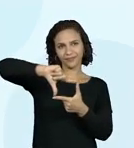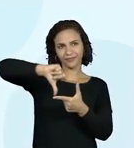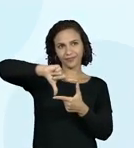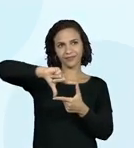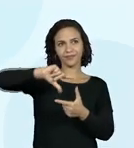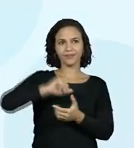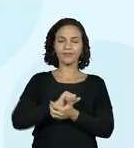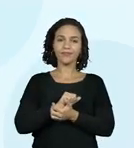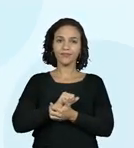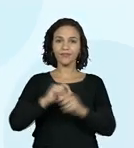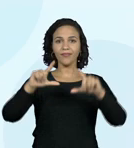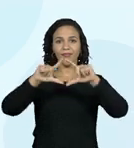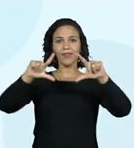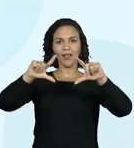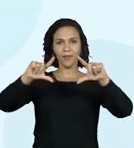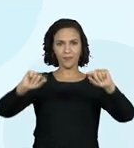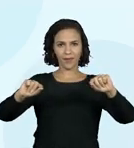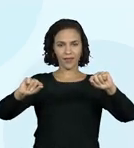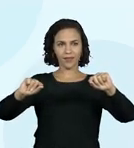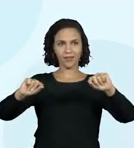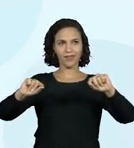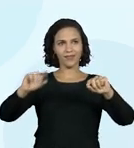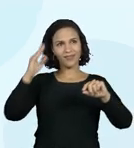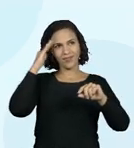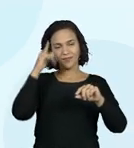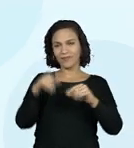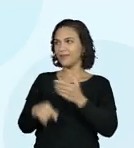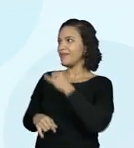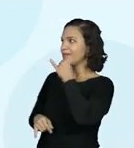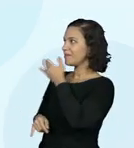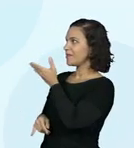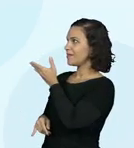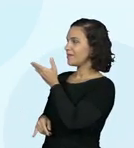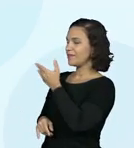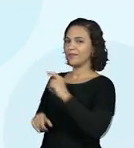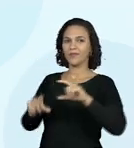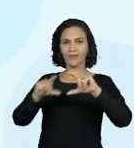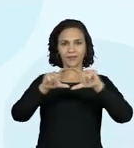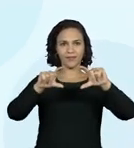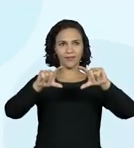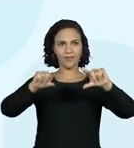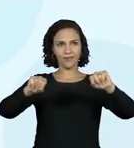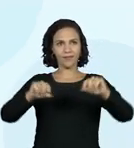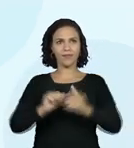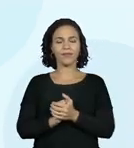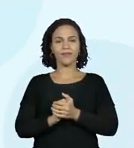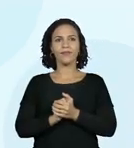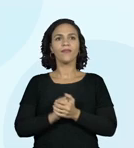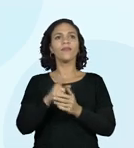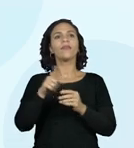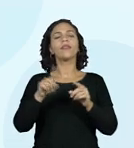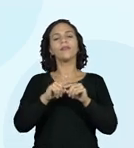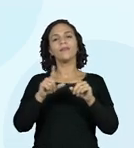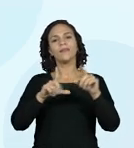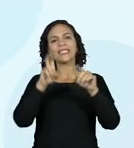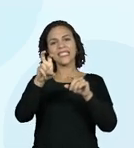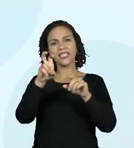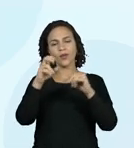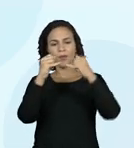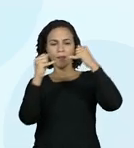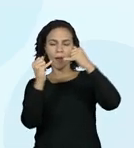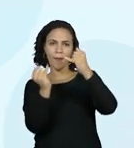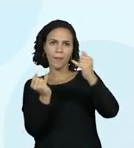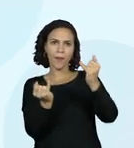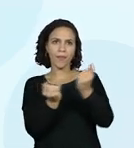retângulos. Trapézio. Trapézio é aquela que é assim, para quem não lembra. Ele é um quadrilátero também, tá? Pentágonos, que tem 5